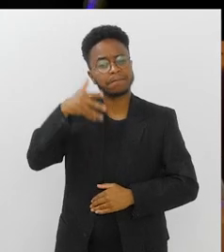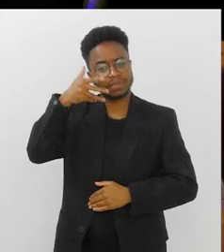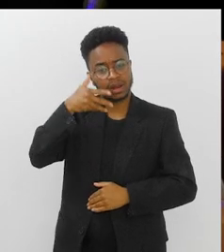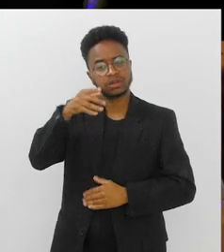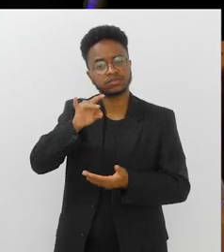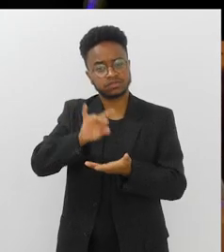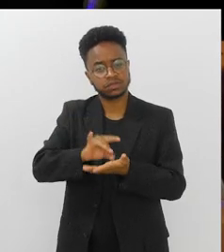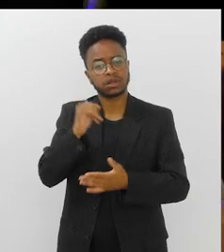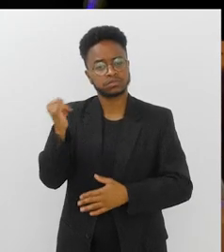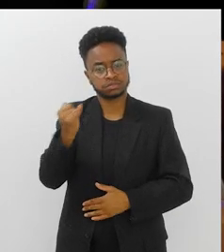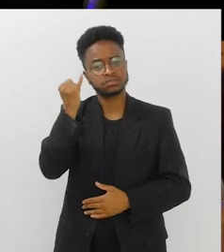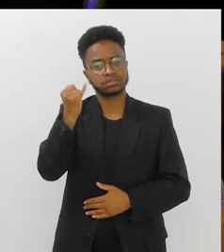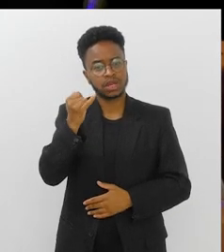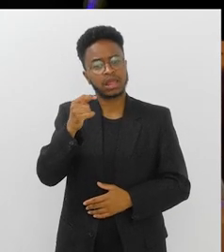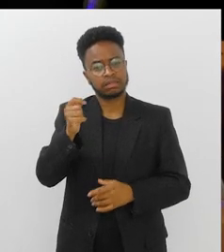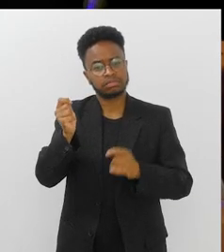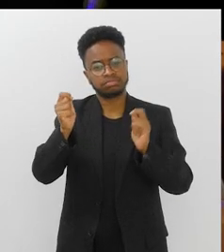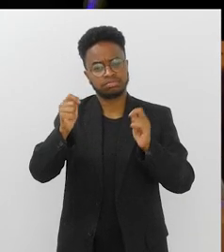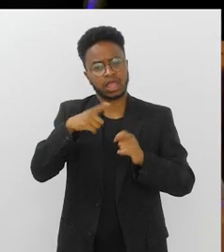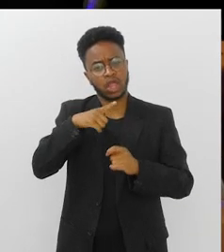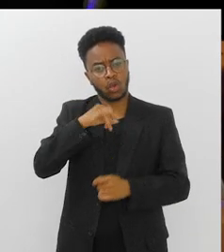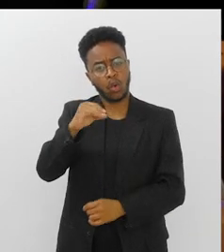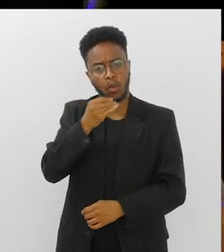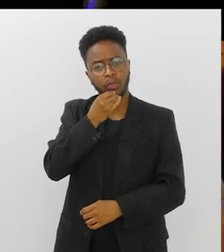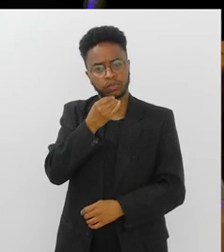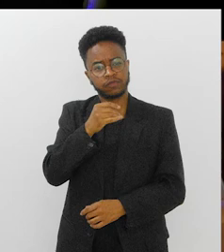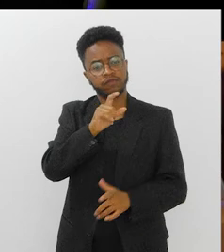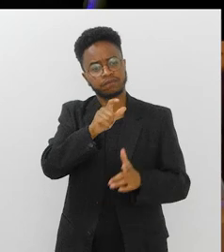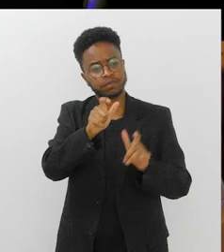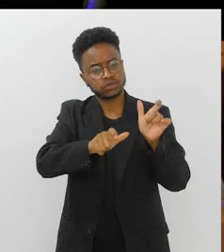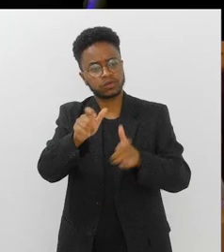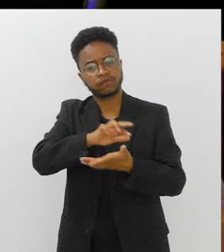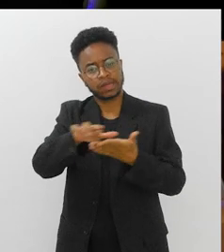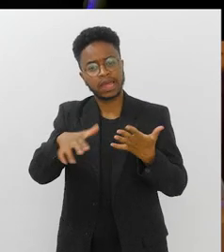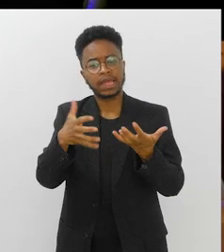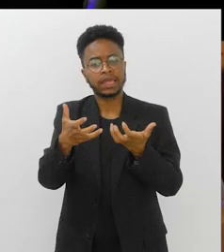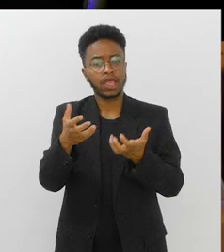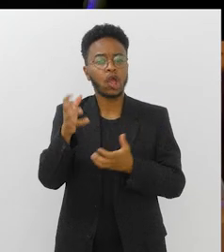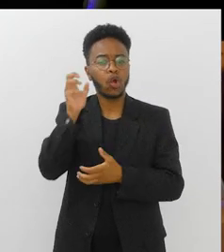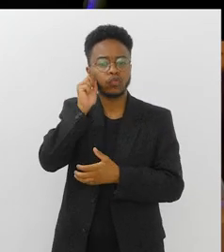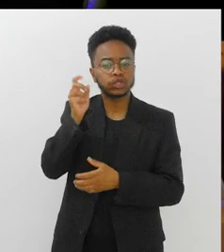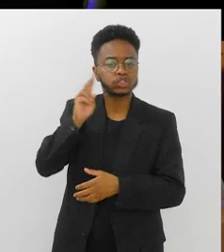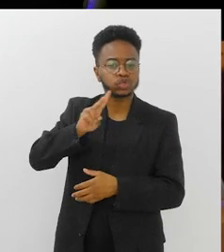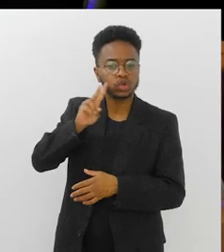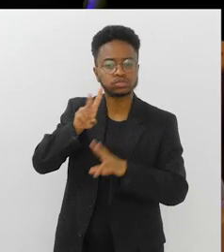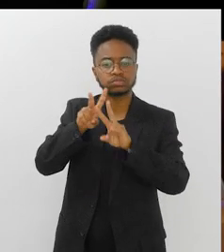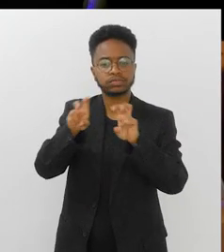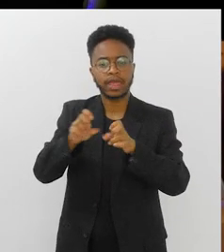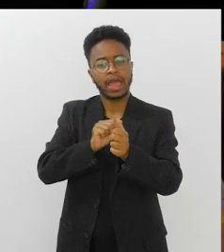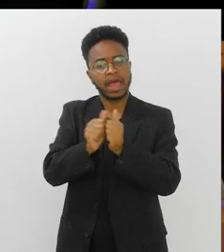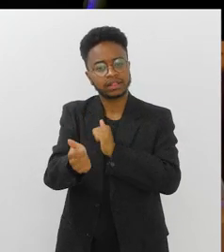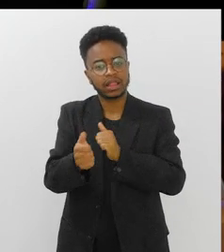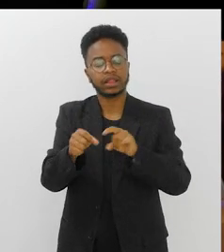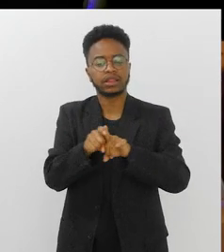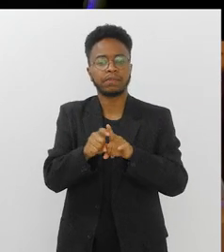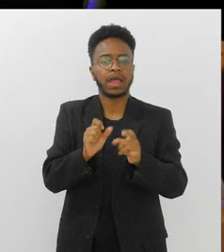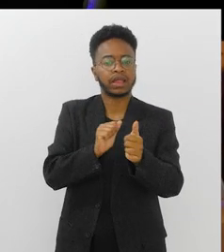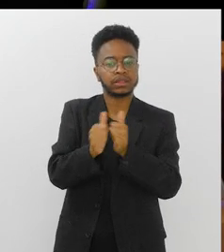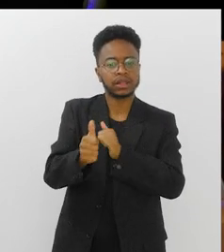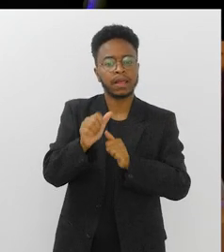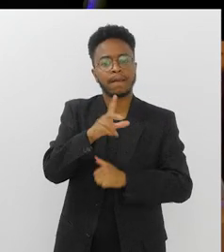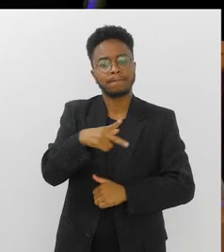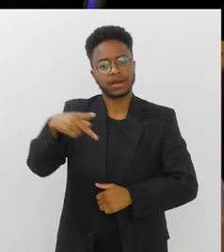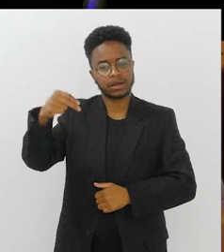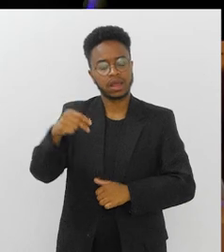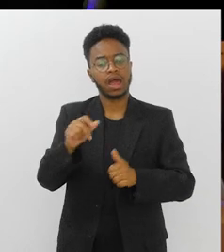é muito muito muito muito grande Sabe tem muita gente querendo ouvir histórias de atletas histórias de atletas paralímpicos de